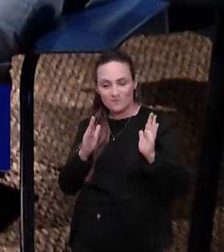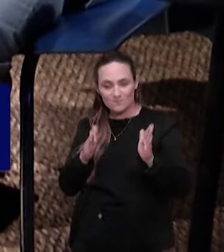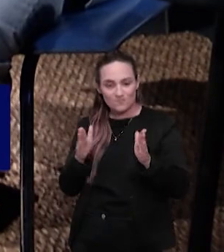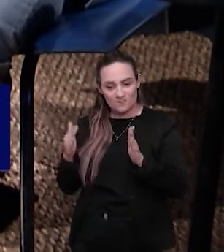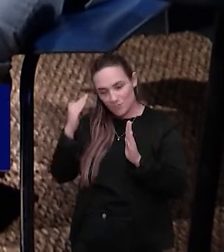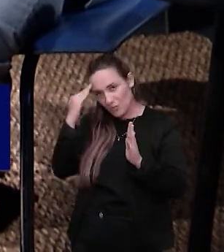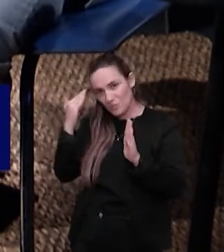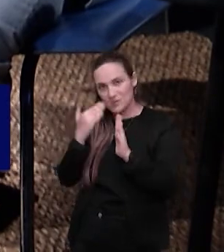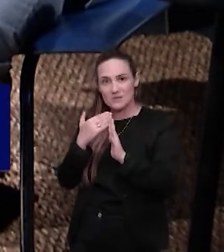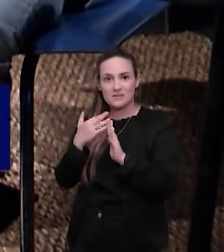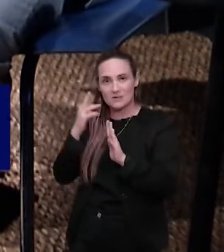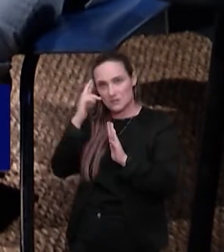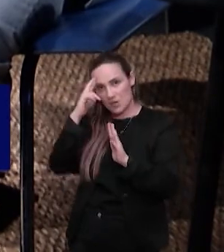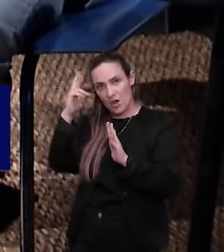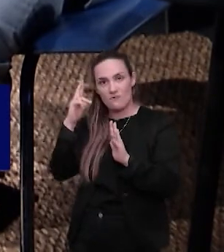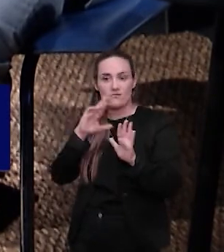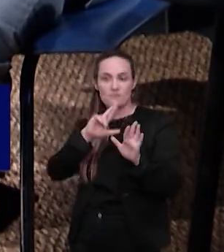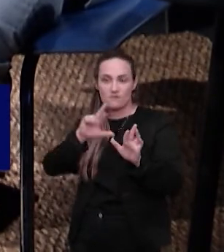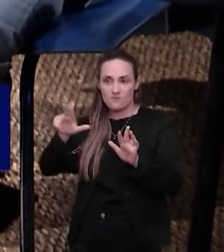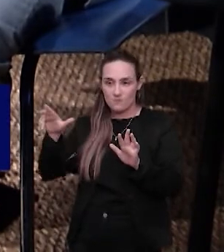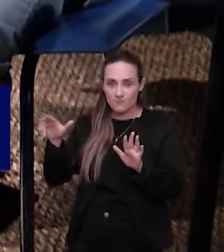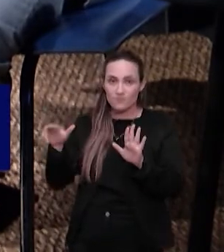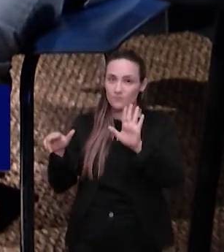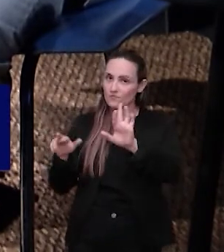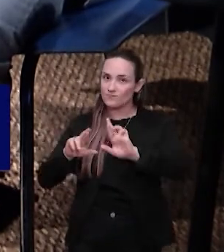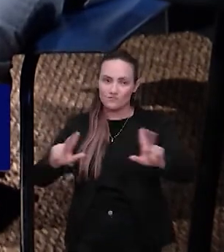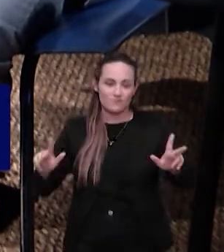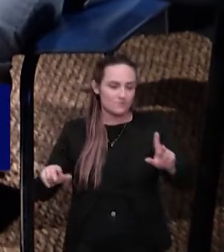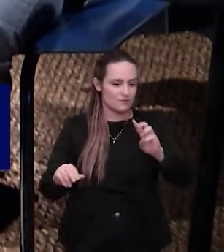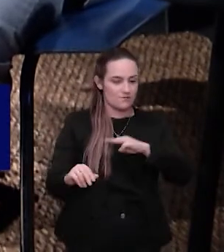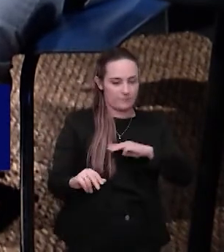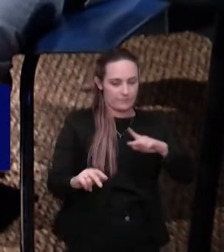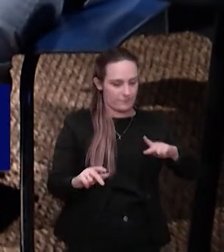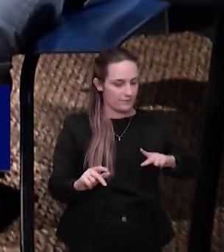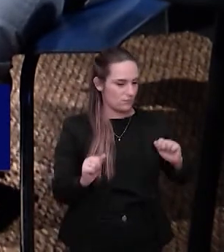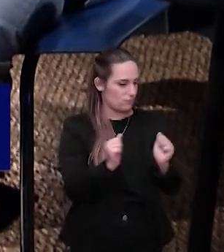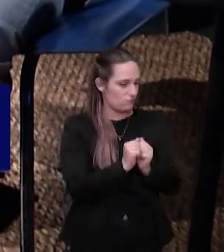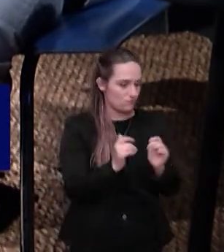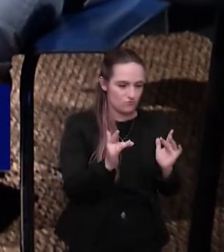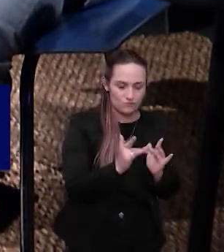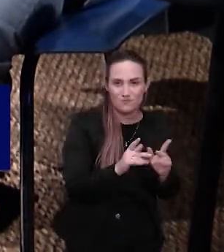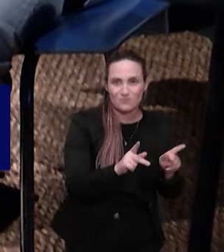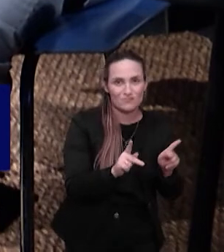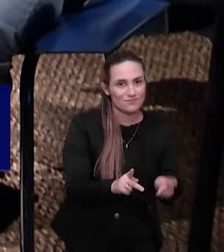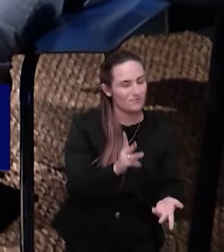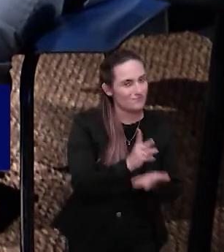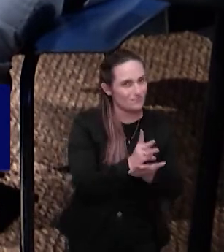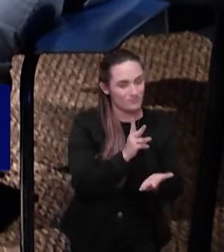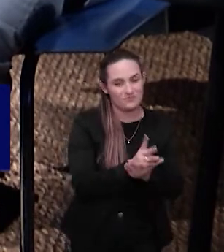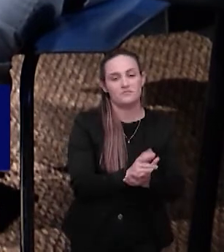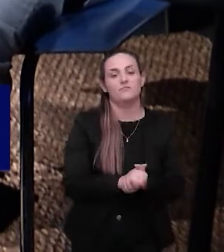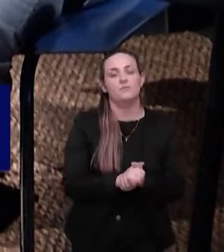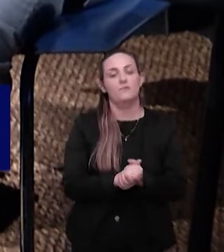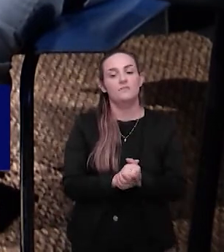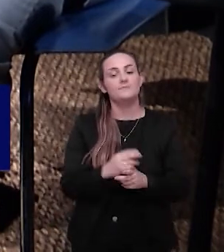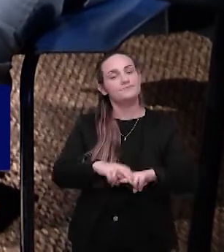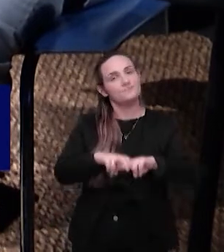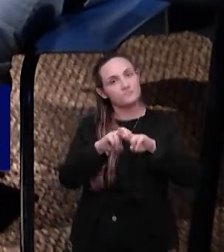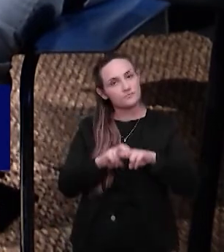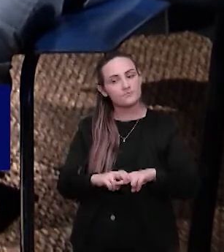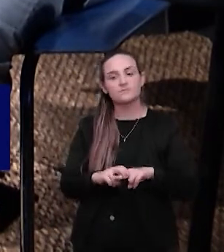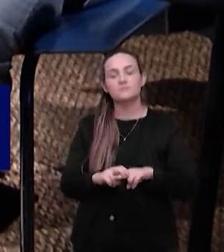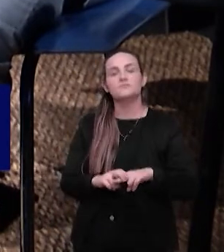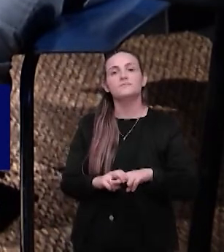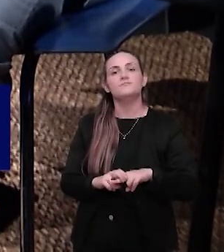aquela instituição ativa, que tem que estar junto da sociedade, da comunidade. Então esse movimento veio, e já tinha em diversos estados da